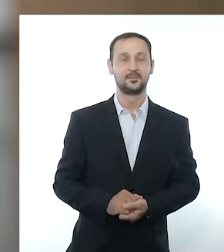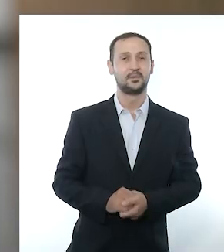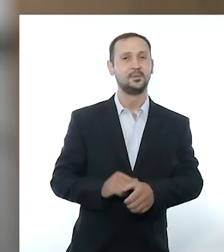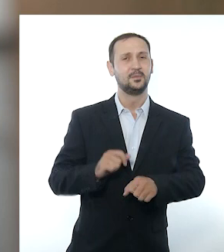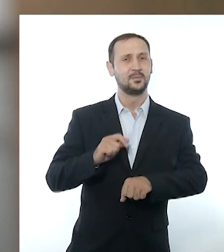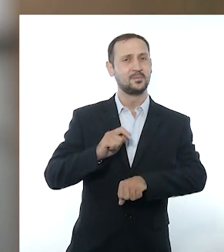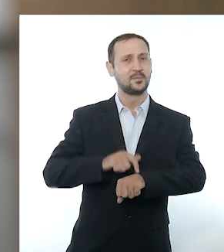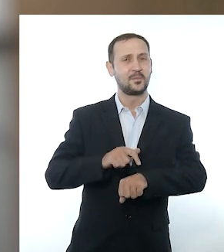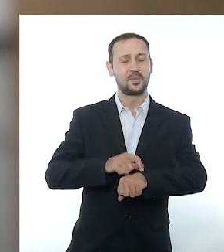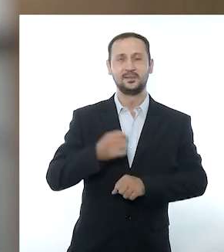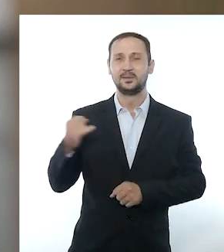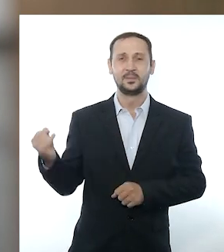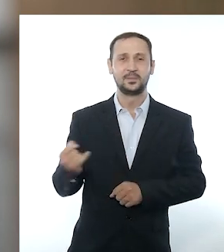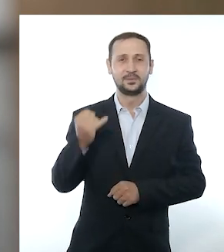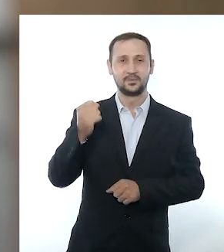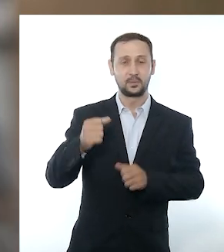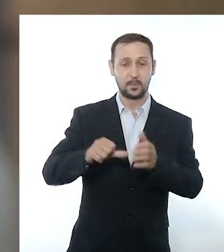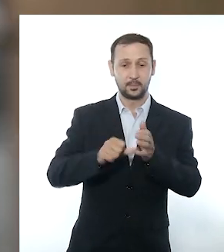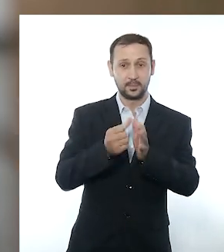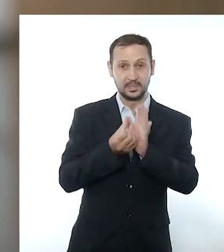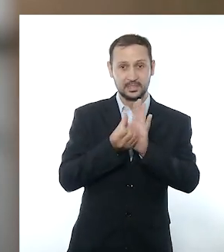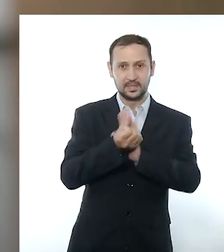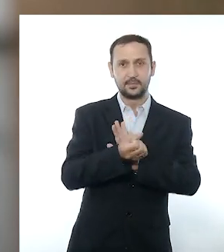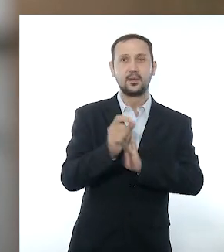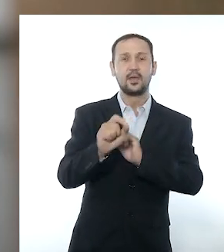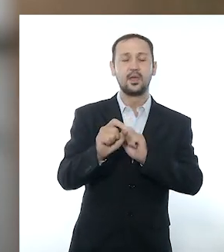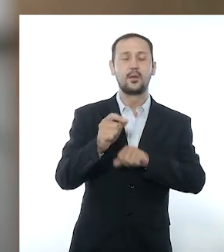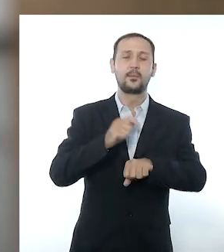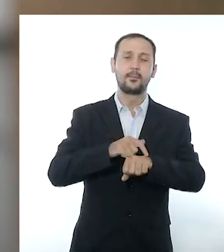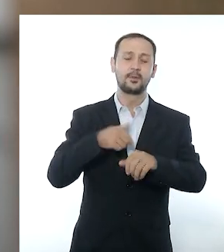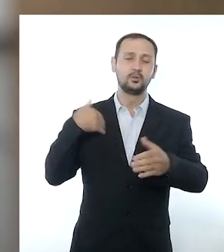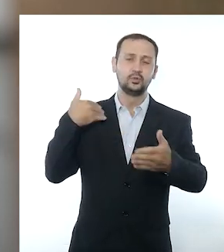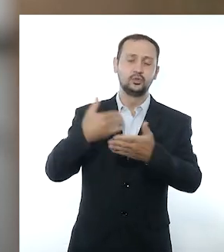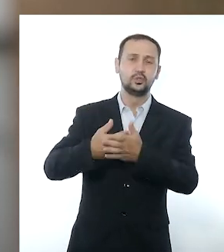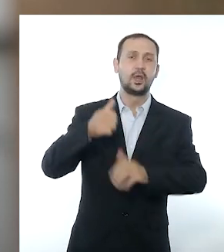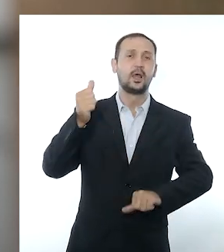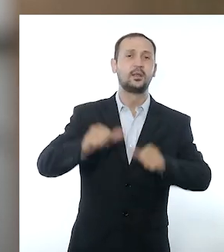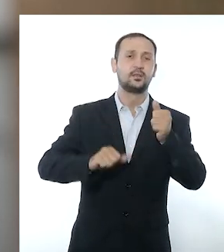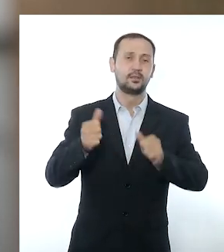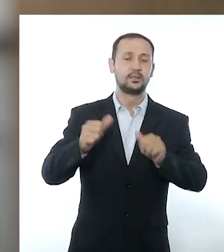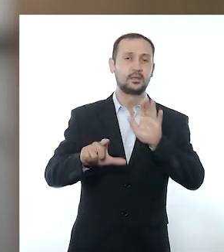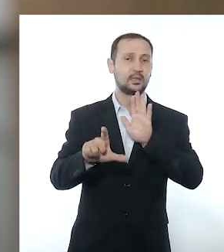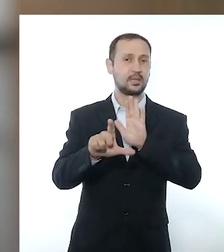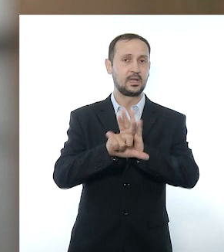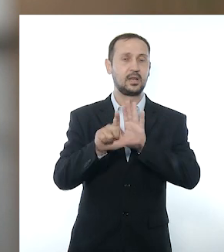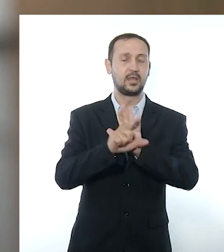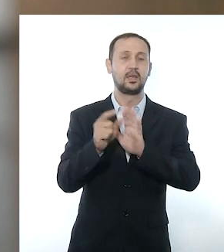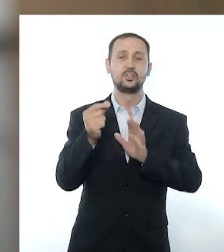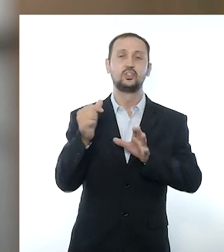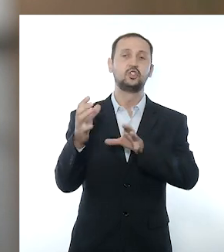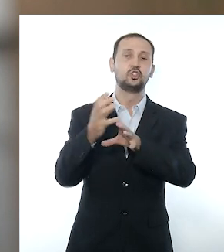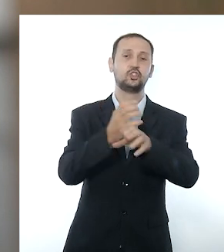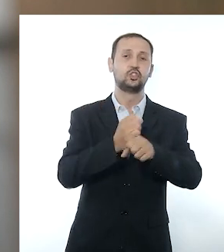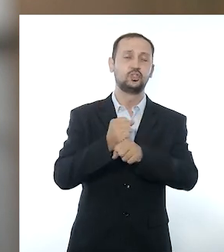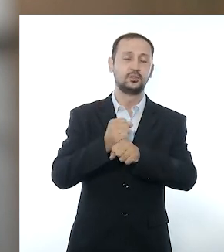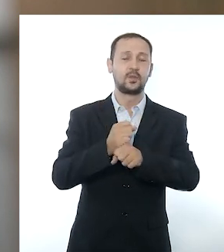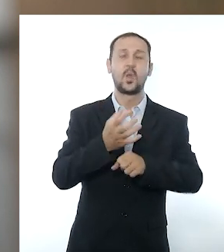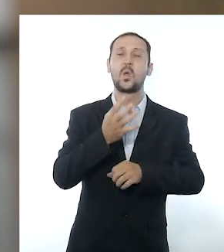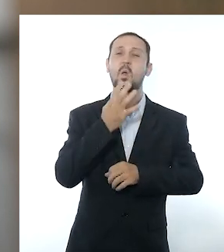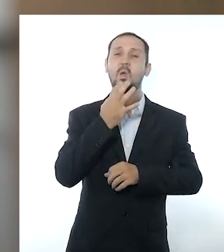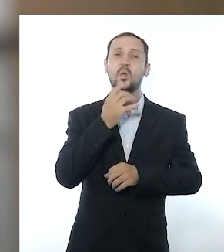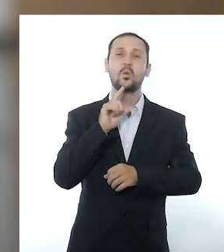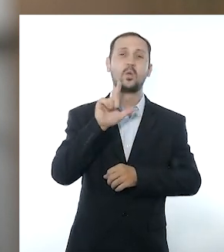Um dos momentos mais importantes do primeiro semestre é a análise e votação da Lei de Diretrizes Orçamentárias,